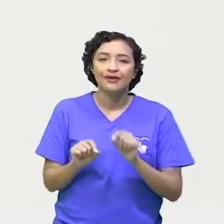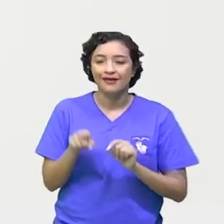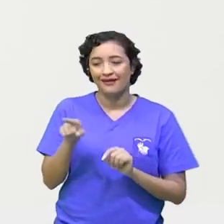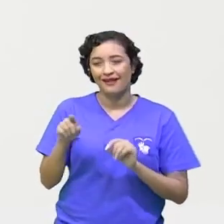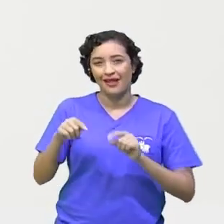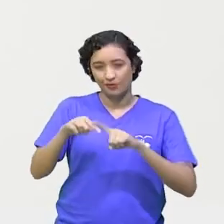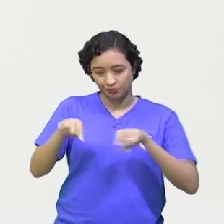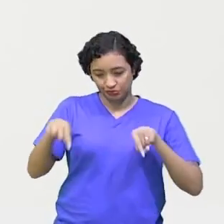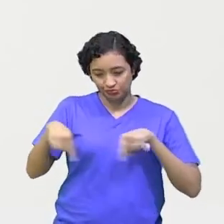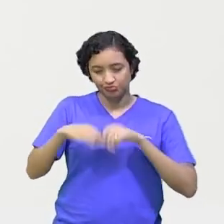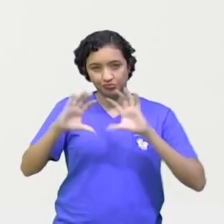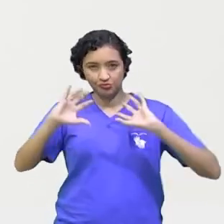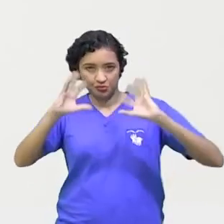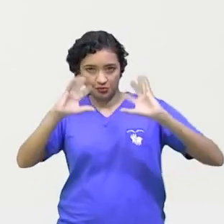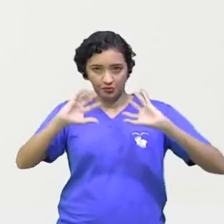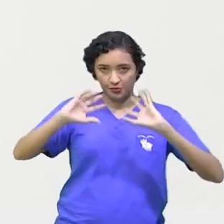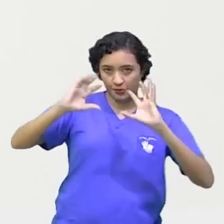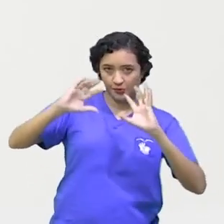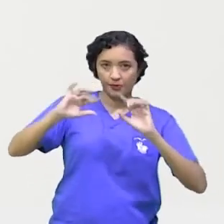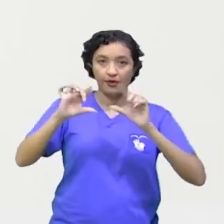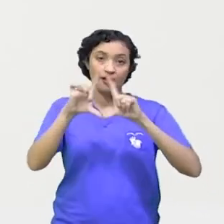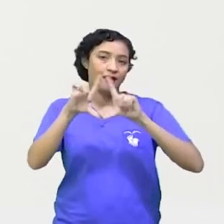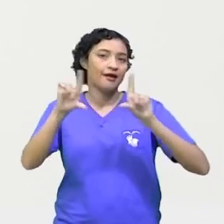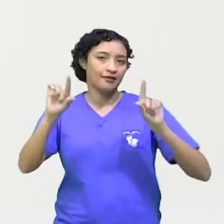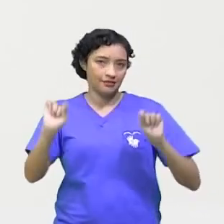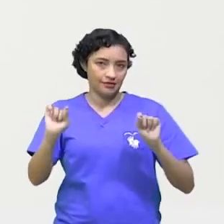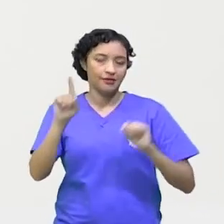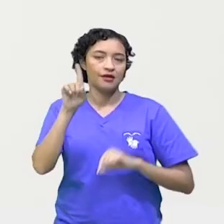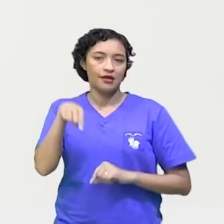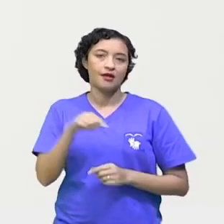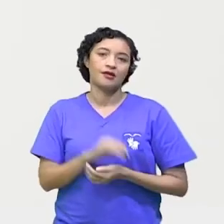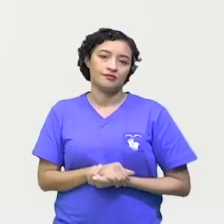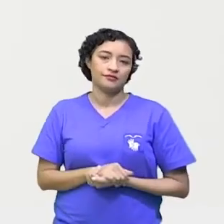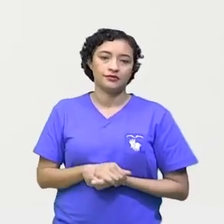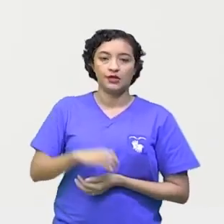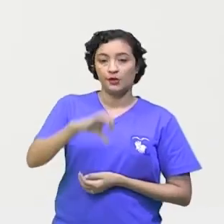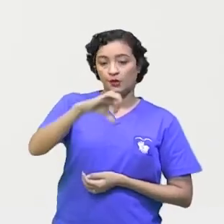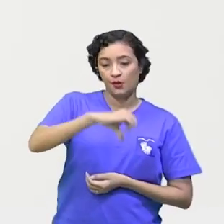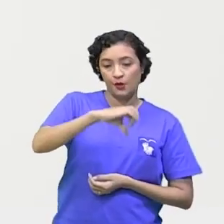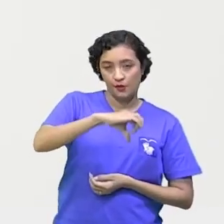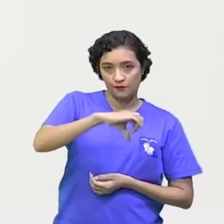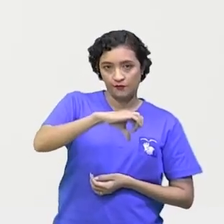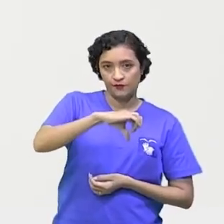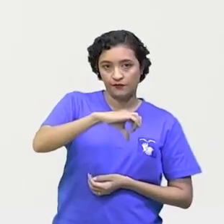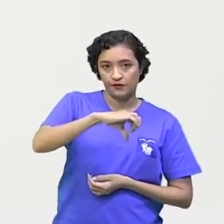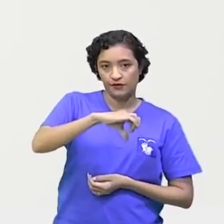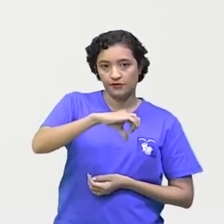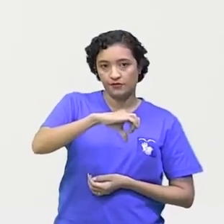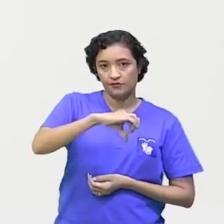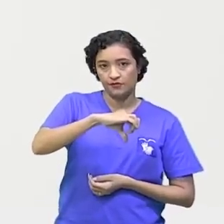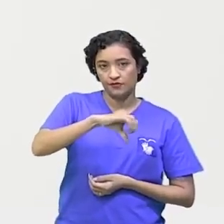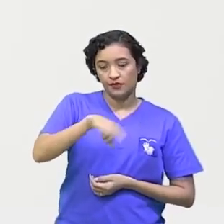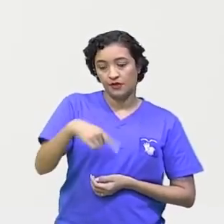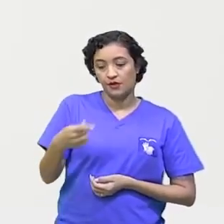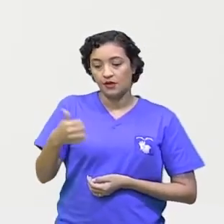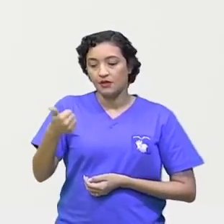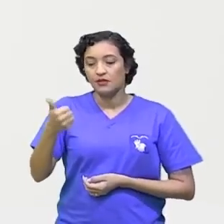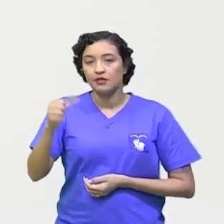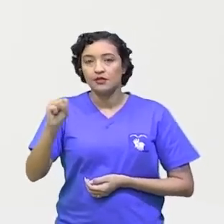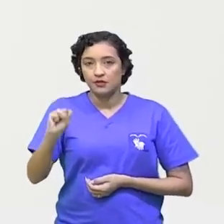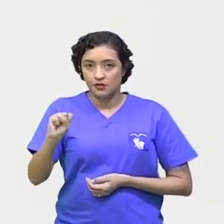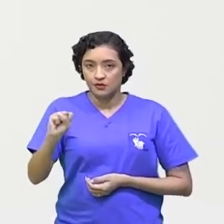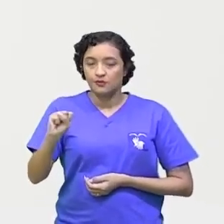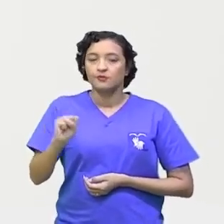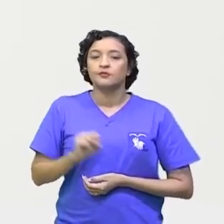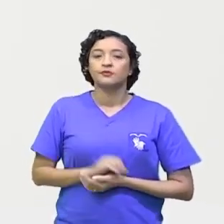verdade? De seguintes dimensões, 9 metros e 18